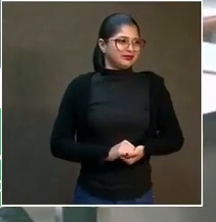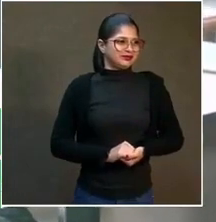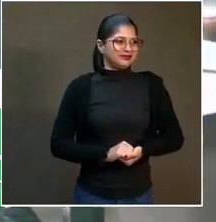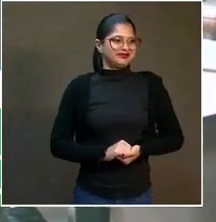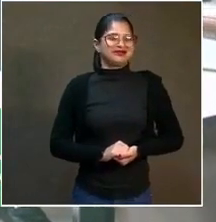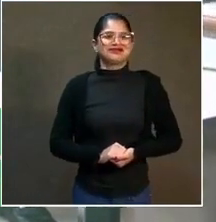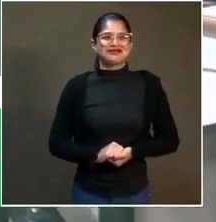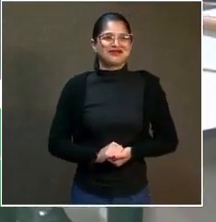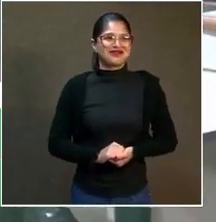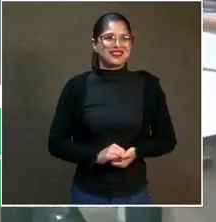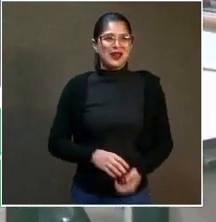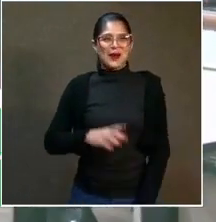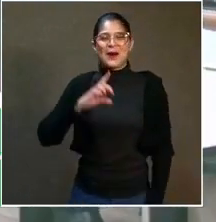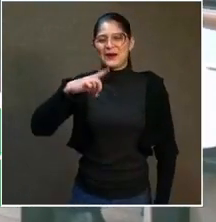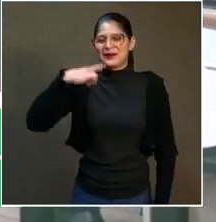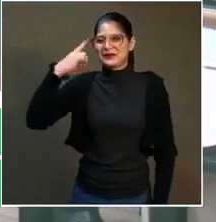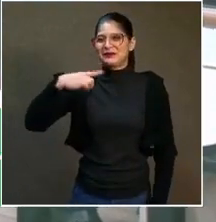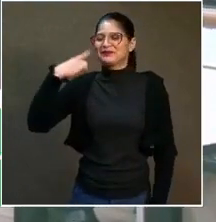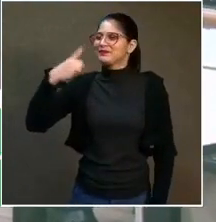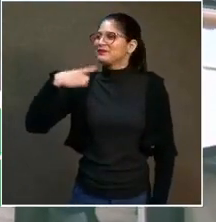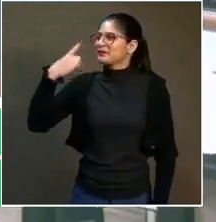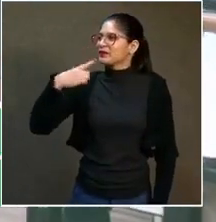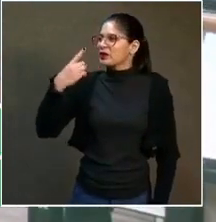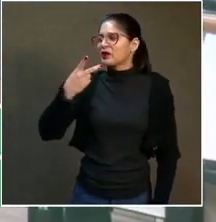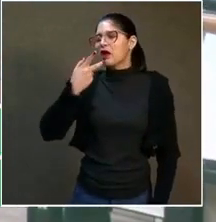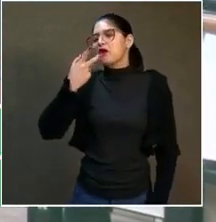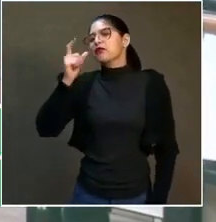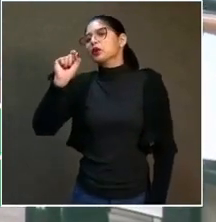Doutor Cícero dali falou algo que